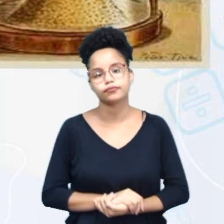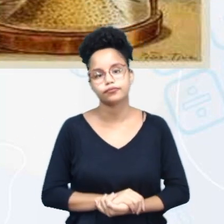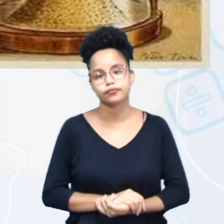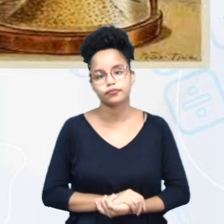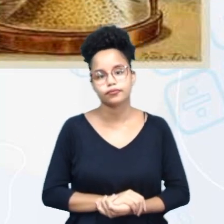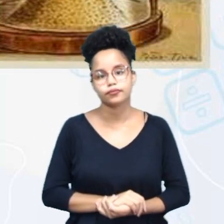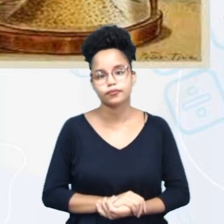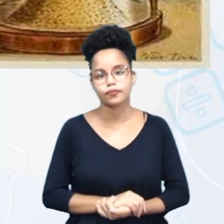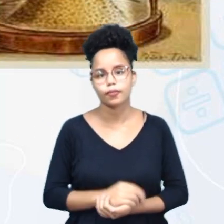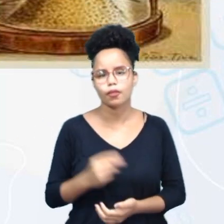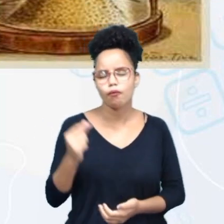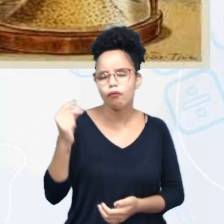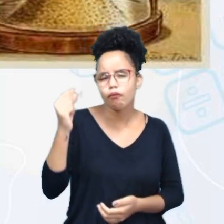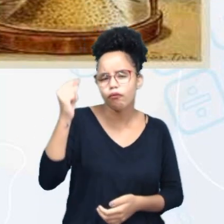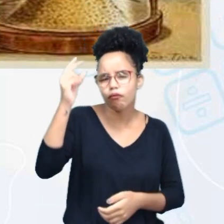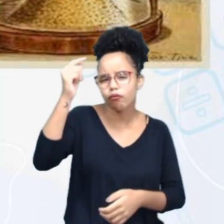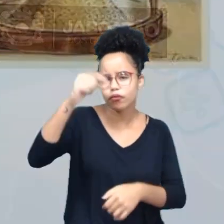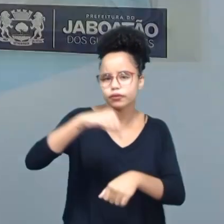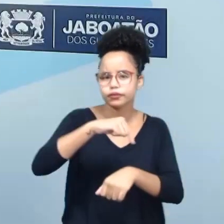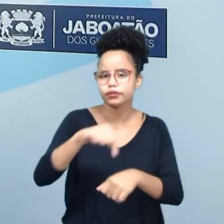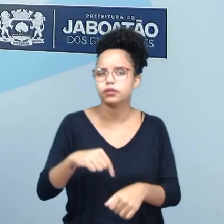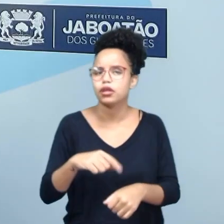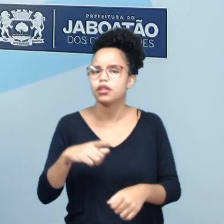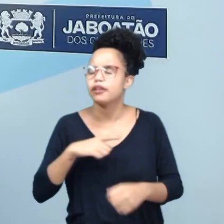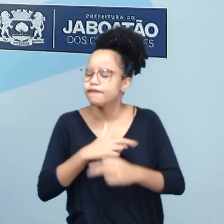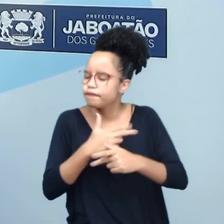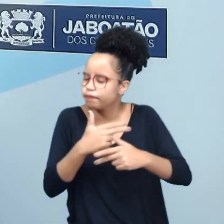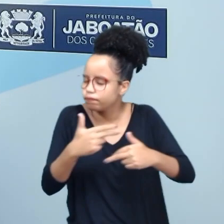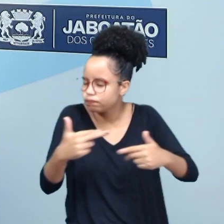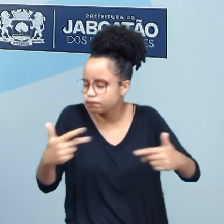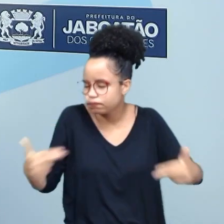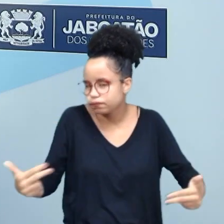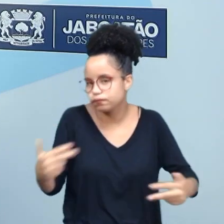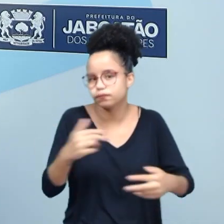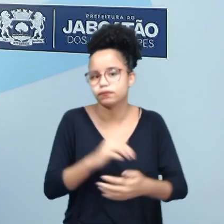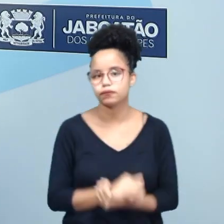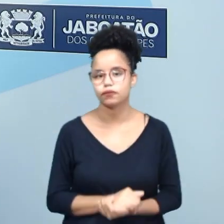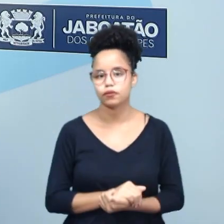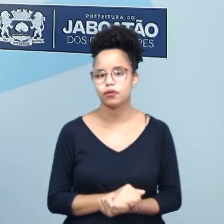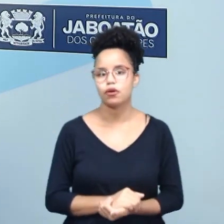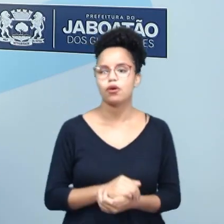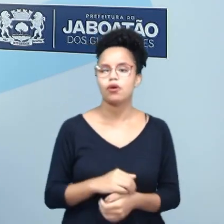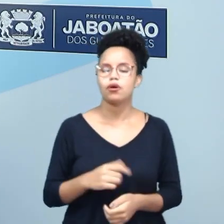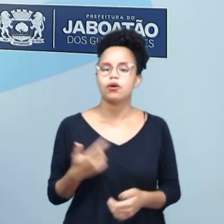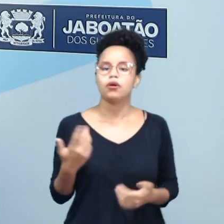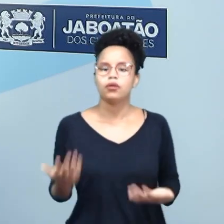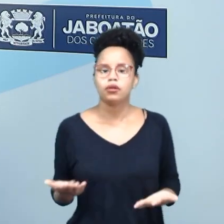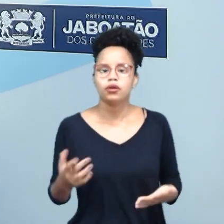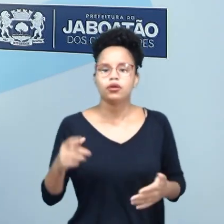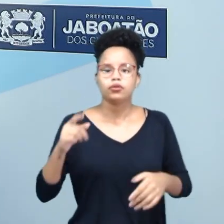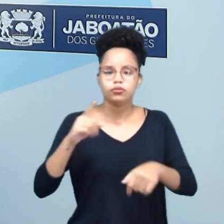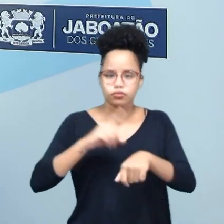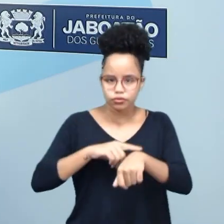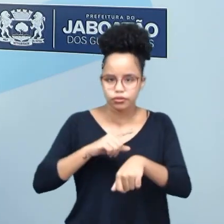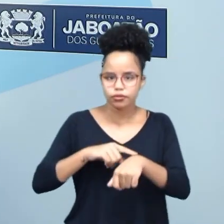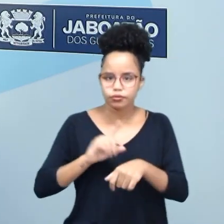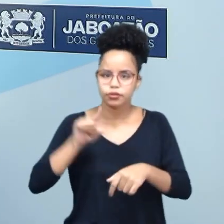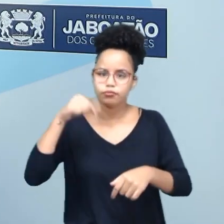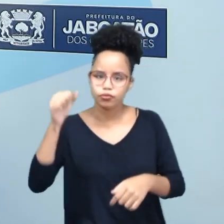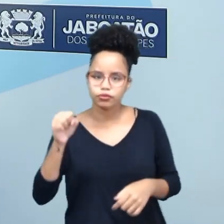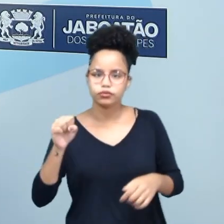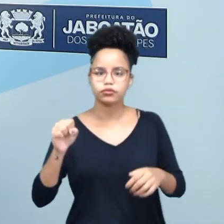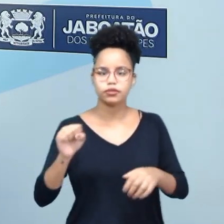A contagem do tempo, existem várias unidades, de acordo com a contagem do tempo para além dos